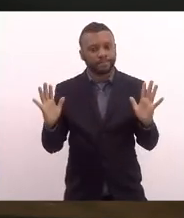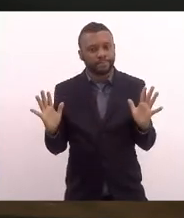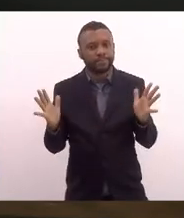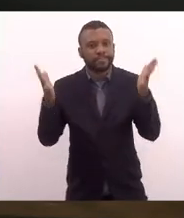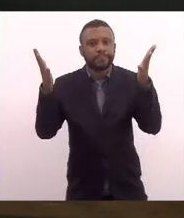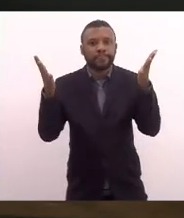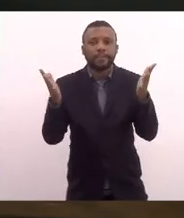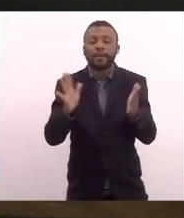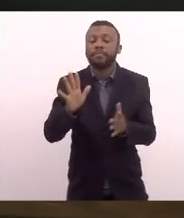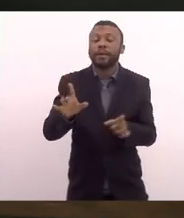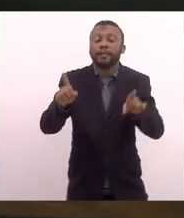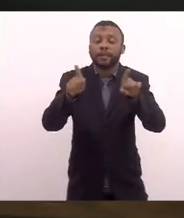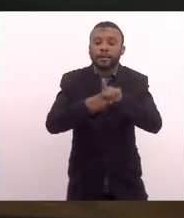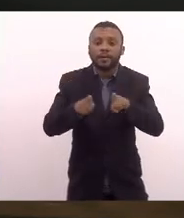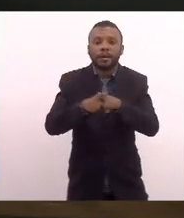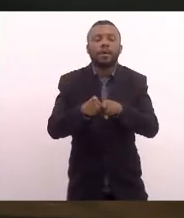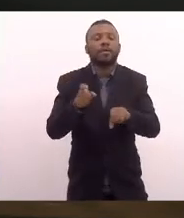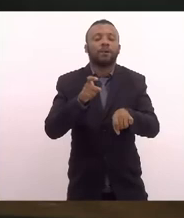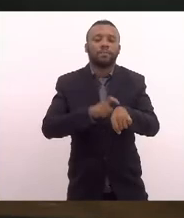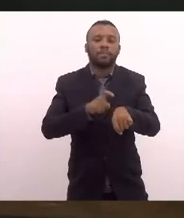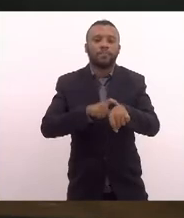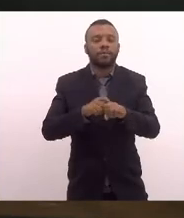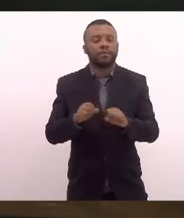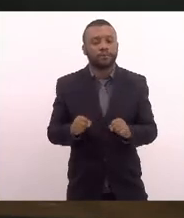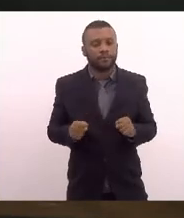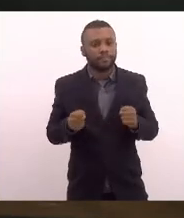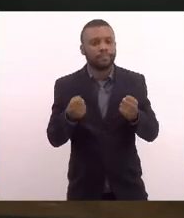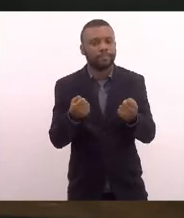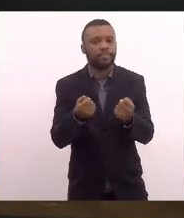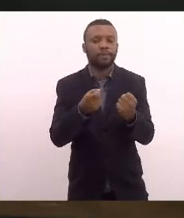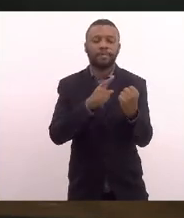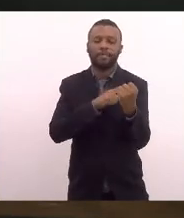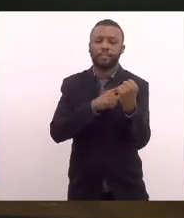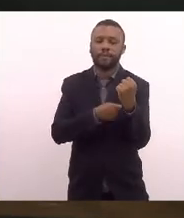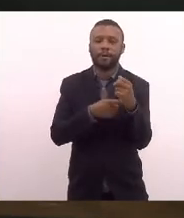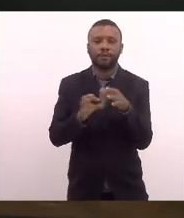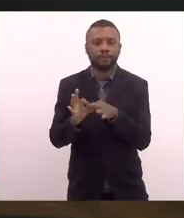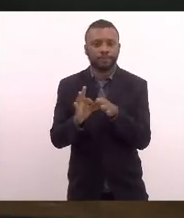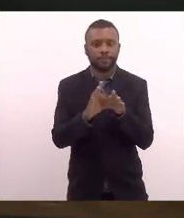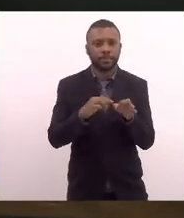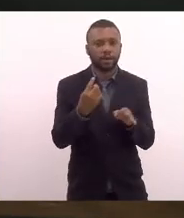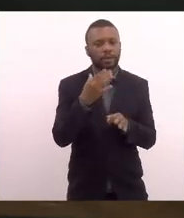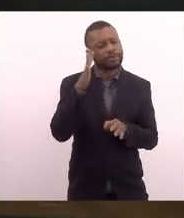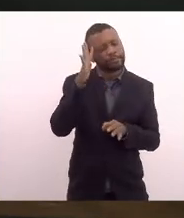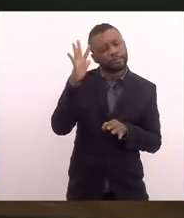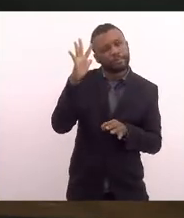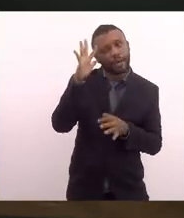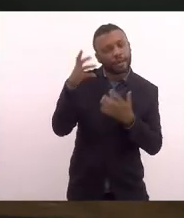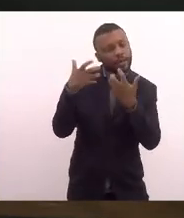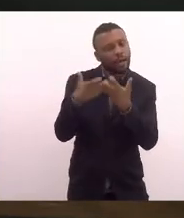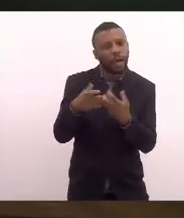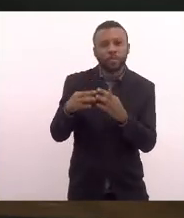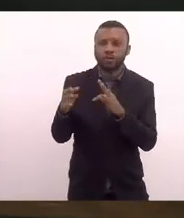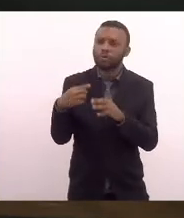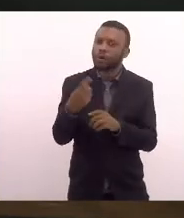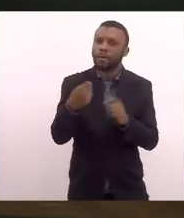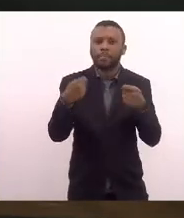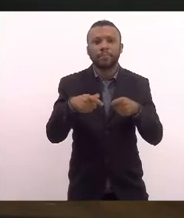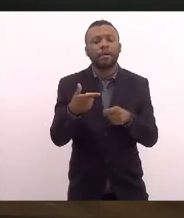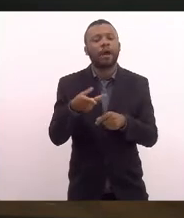celebração, mas é também um momento de fortalecimento, da gente pensar tudo que a gente tem que continuar a